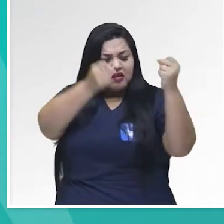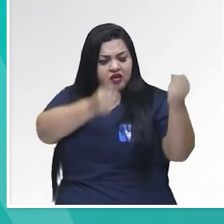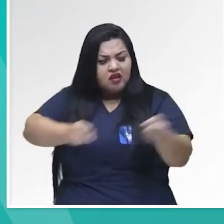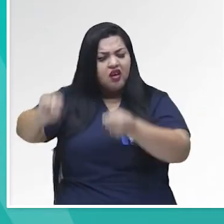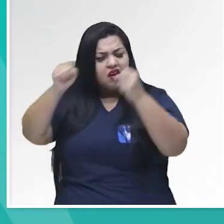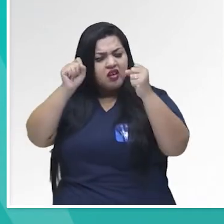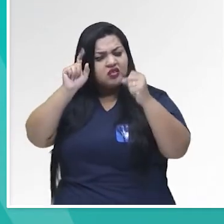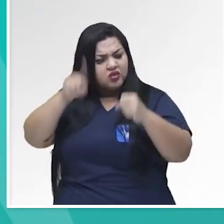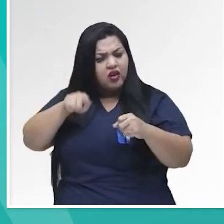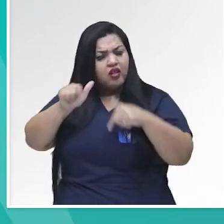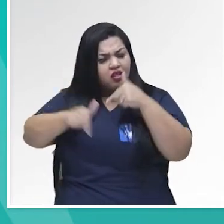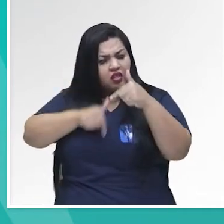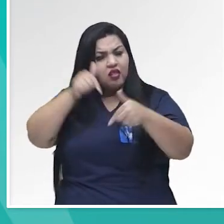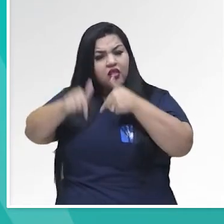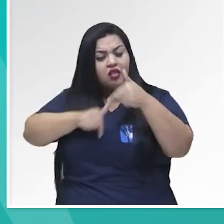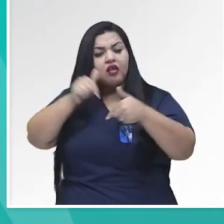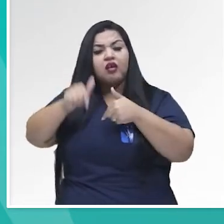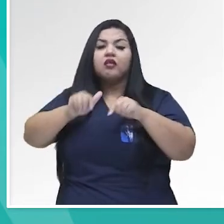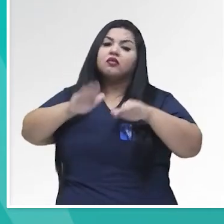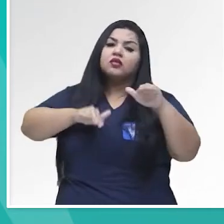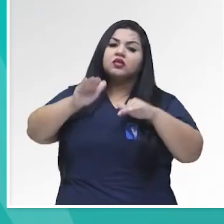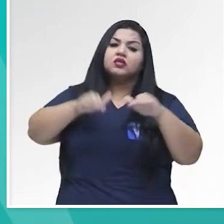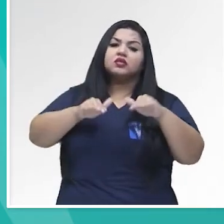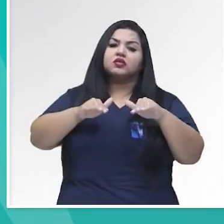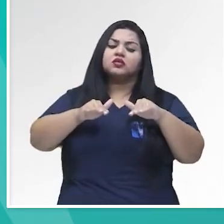trabalhar. E muitas das vezes ela acaba